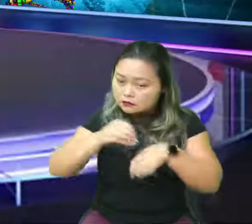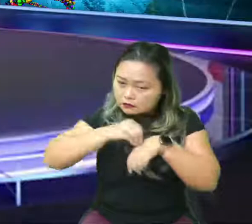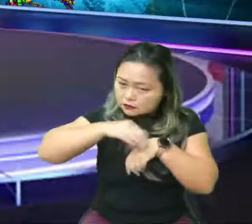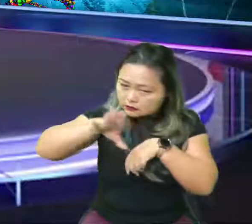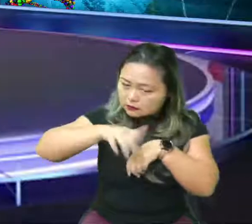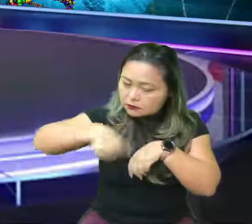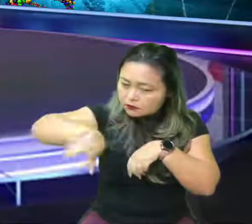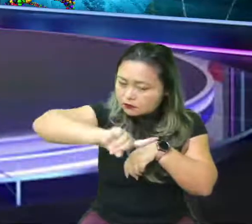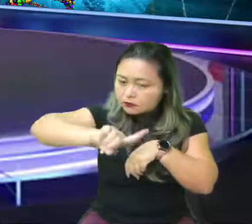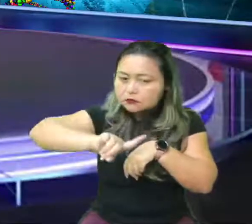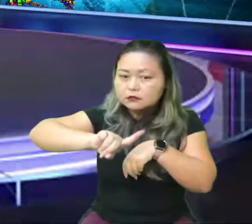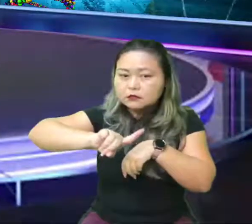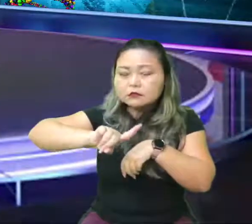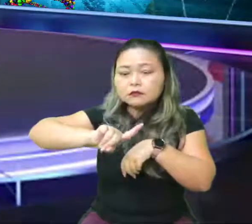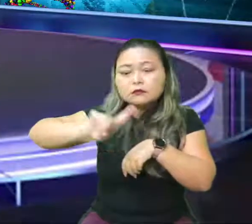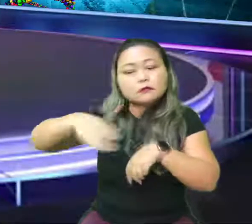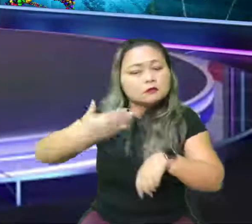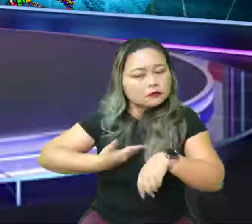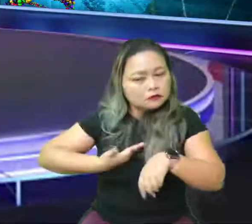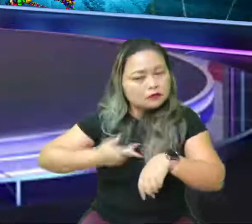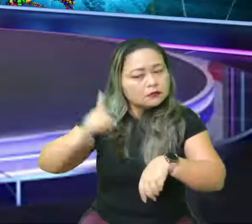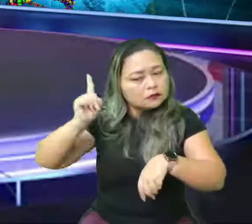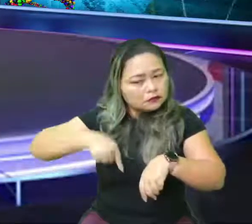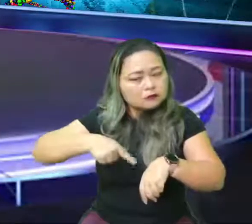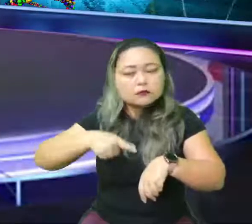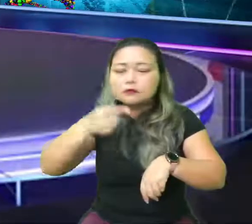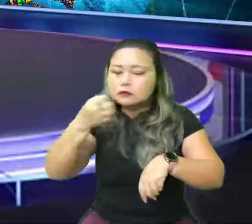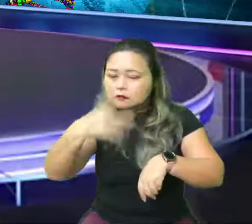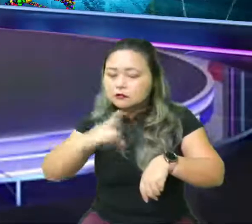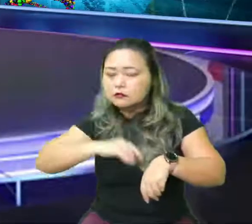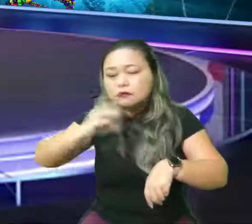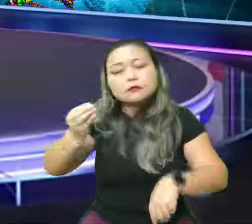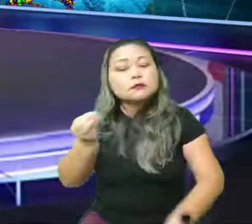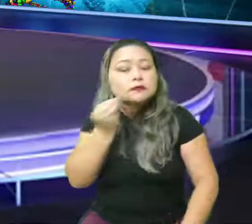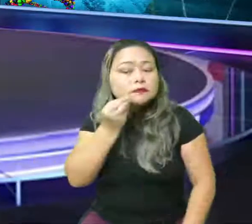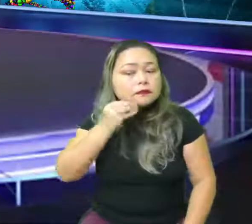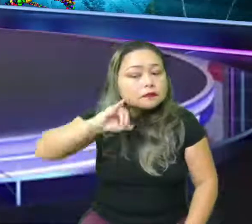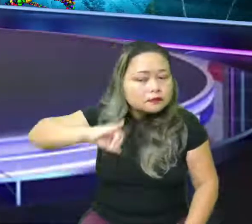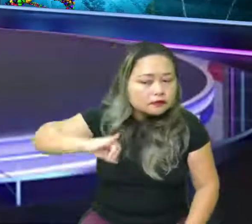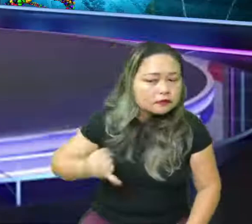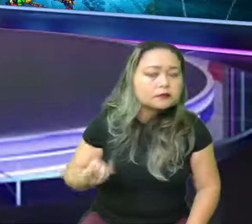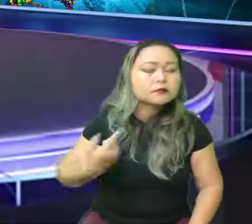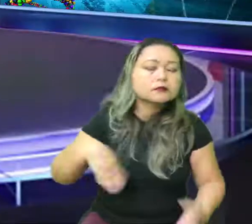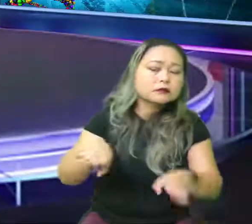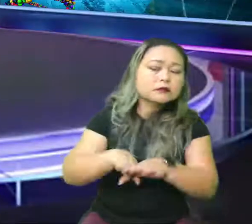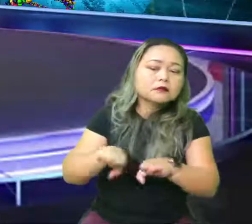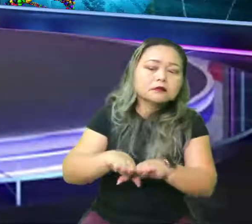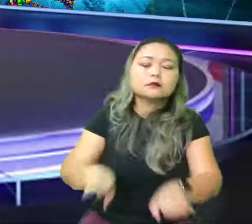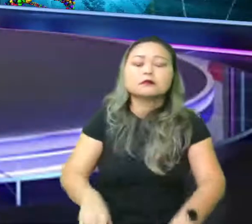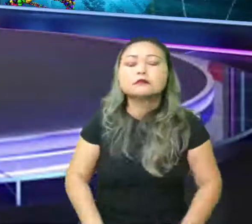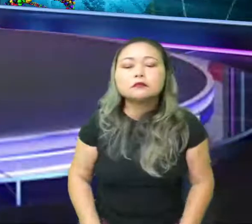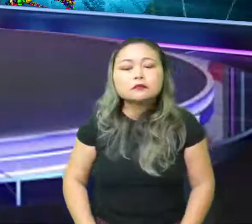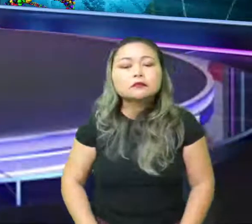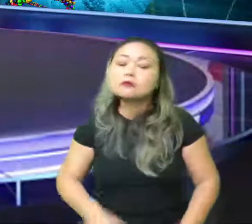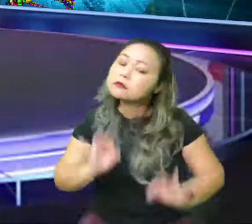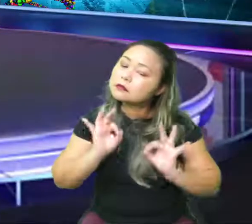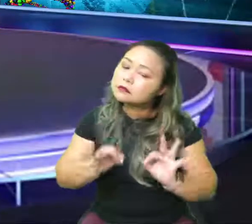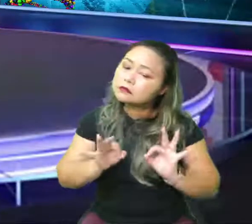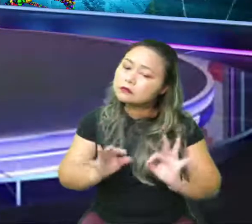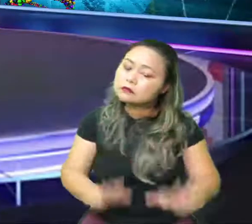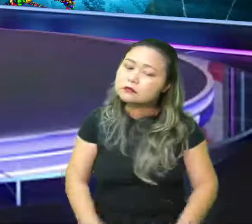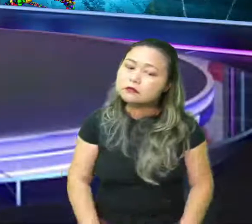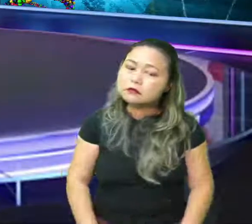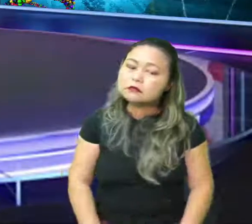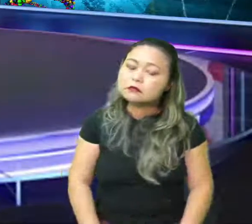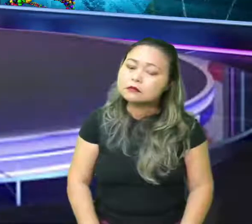aí para vocês. Uma amizade vale muito, tá? E aproveitar as oportunidades também. Certinho?